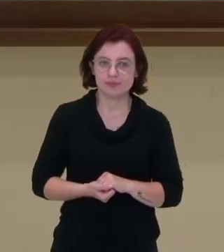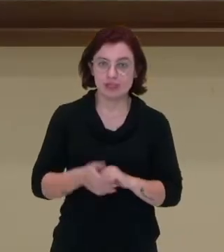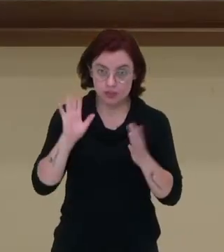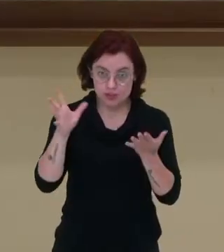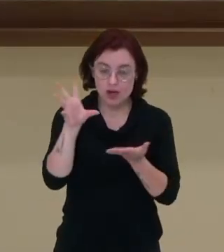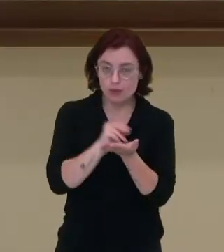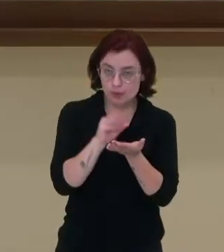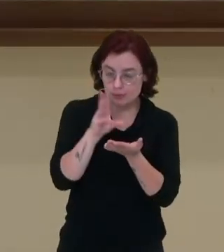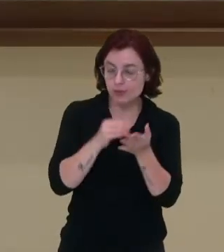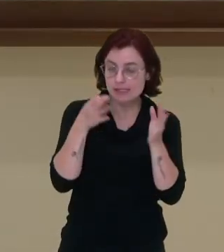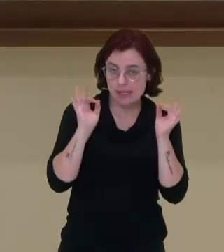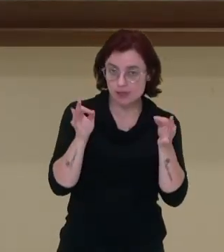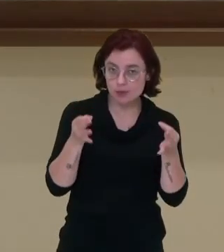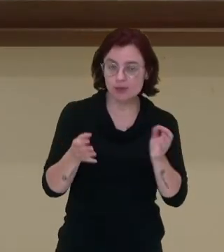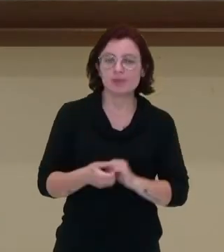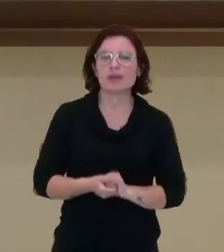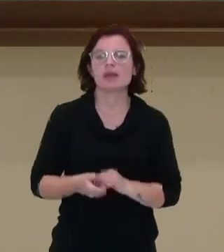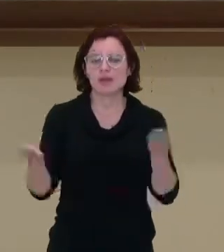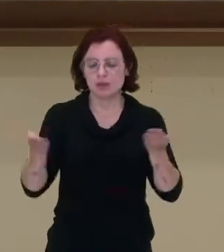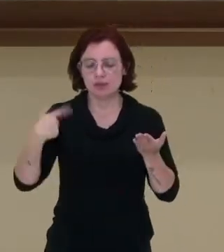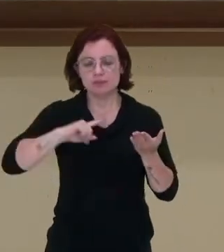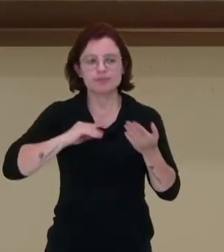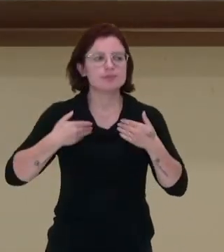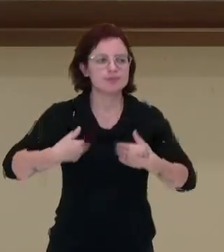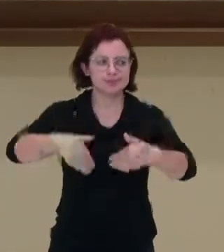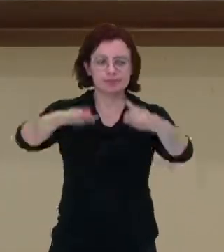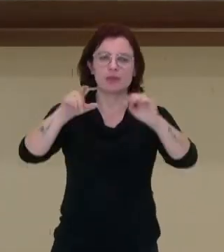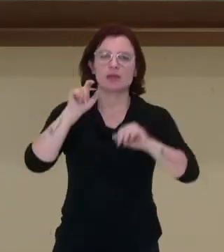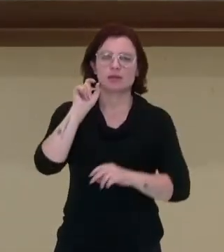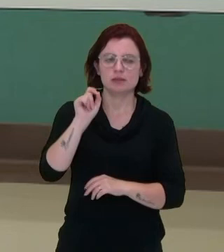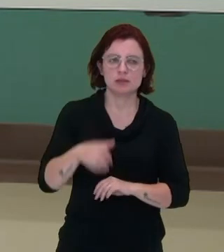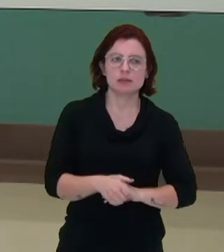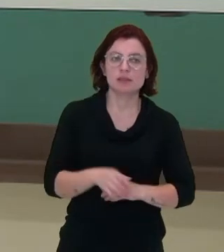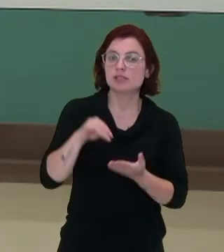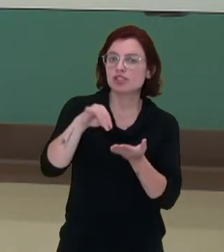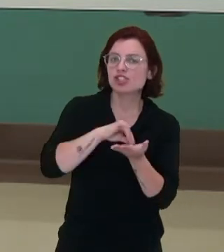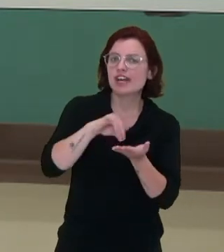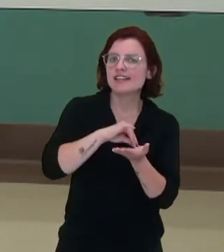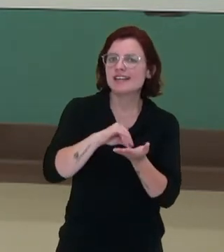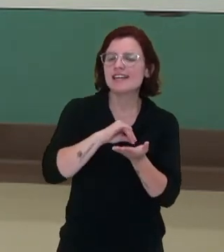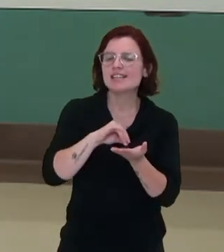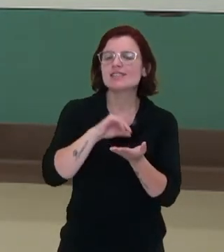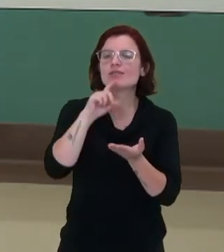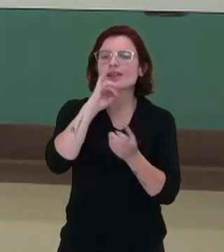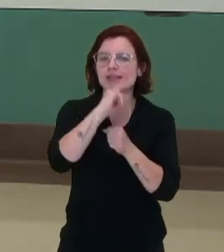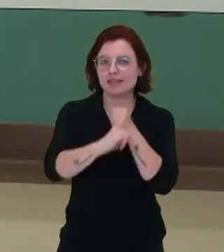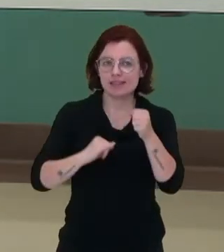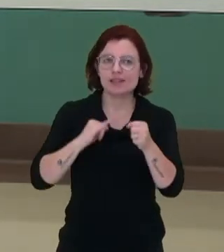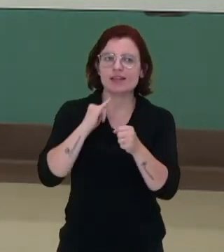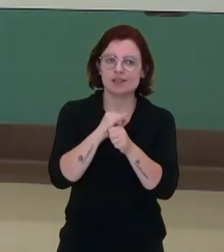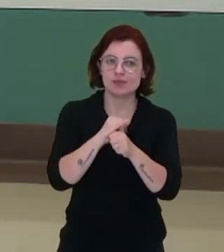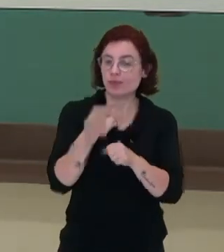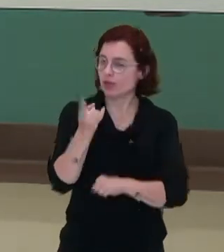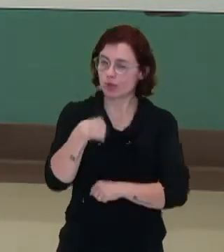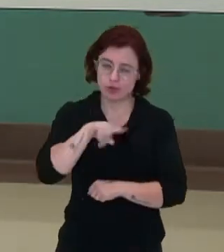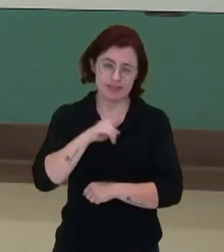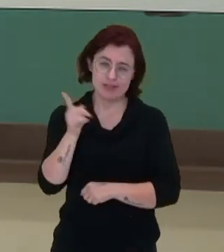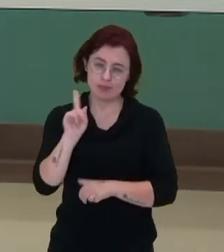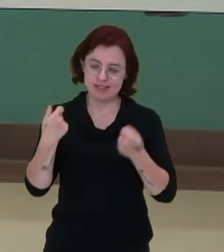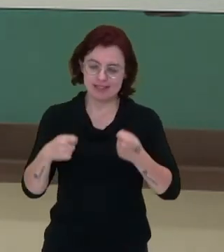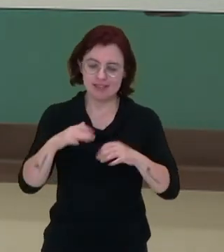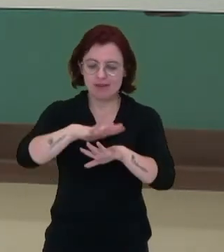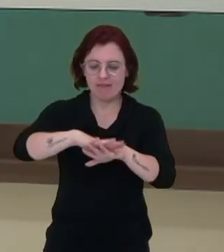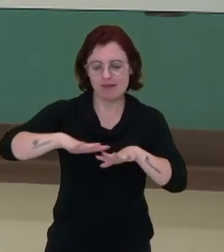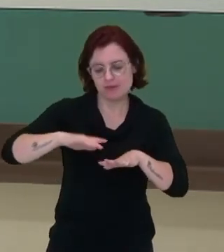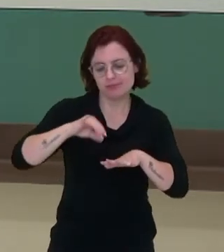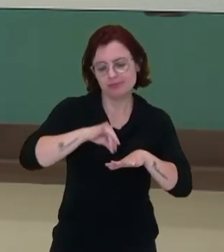Anotou tudo certinho? Vamos em frente então. Xadrez online. Como eu falei para vocês, a gente não precisa mais do